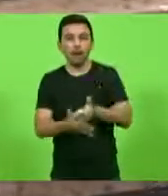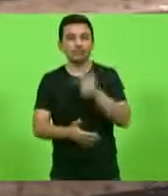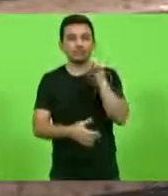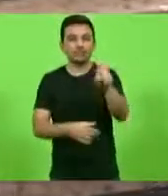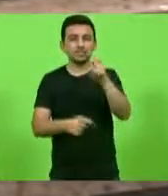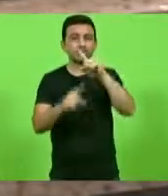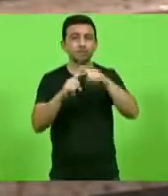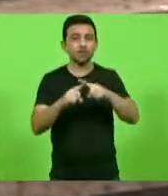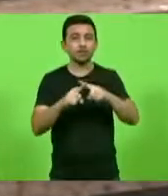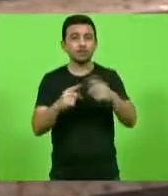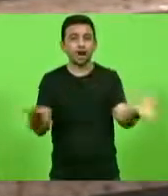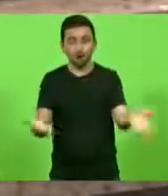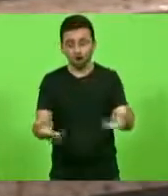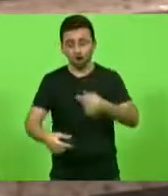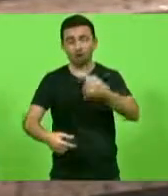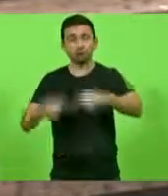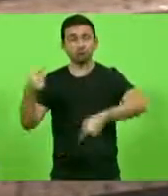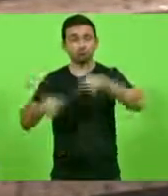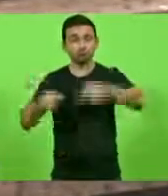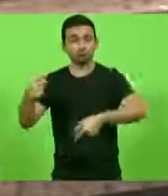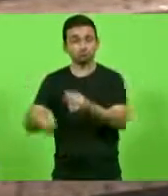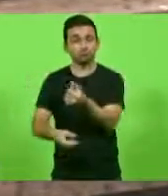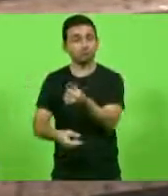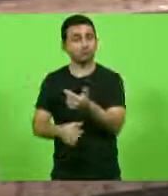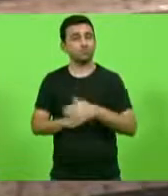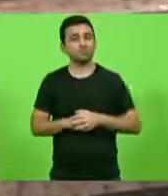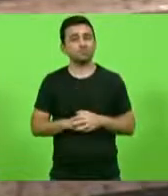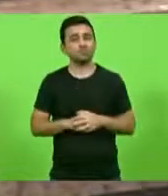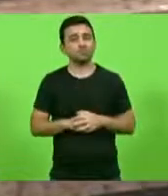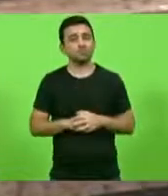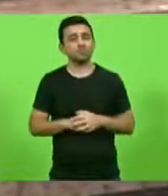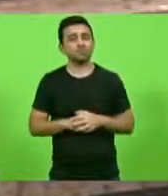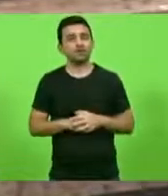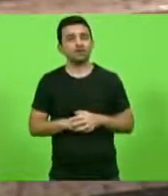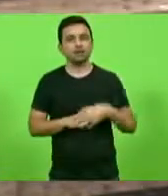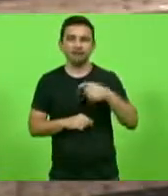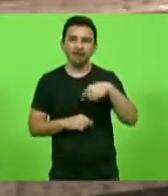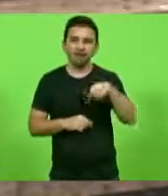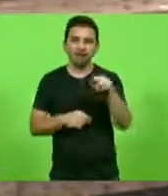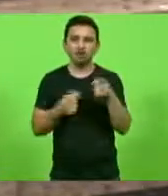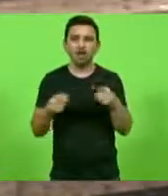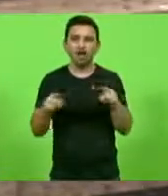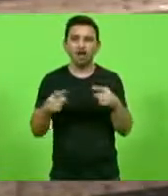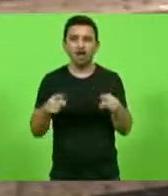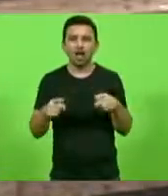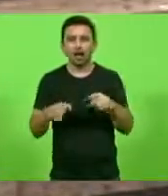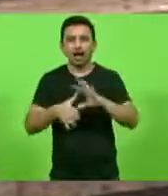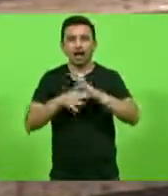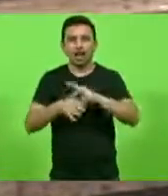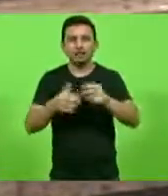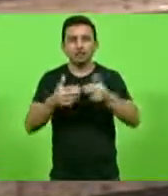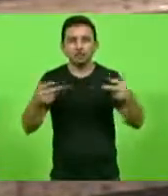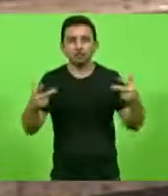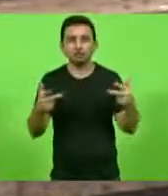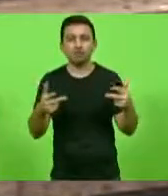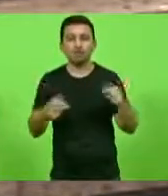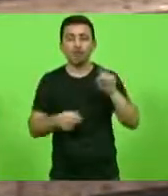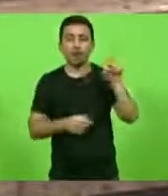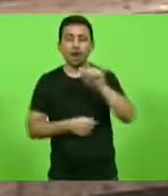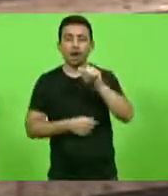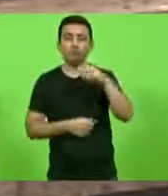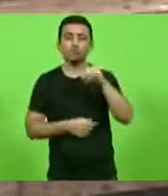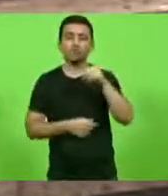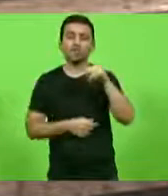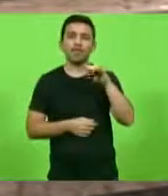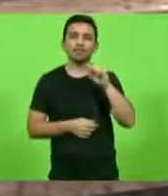que nós estamos discutindo aqui hoje. Quando se fala que nós vamos para o churrasco e se leva a carne, sim, a Amunesc e Ampla Norte, o Estado de